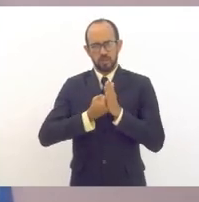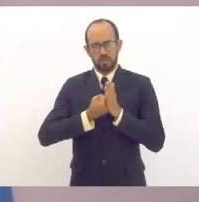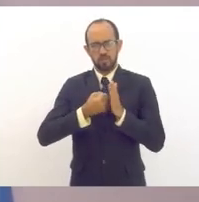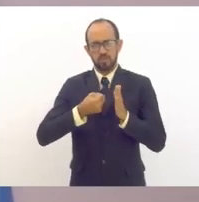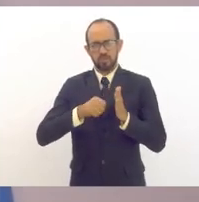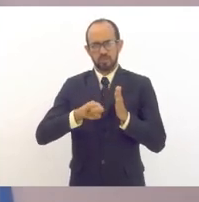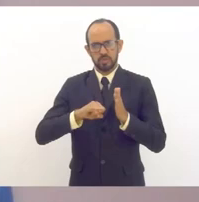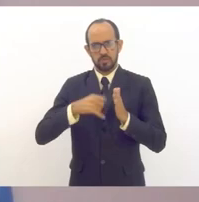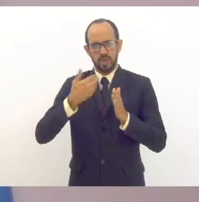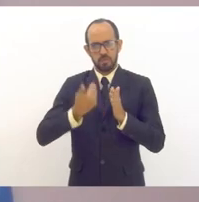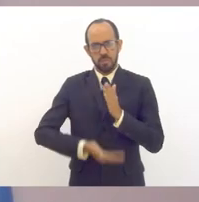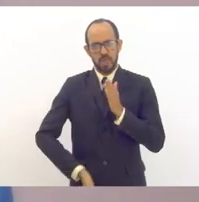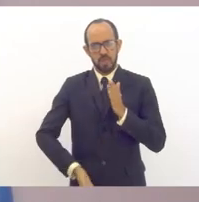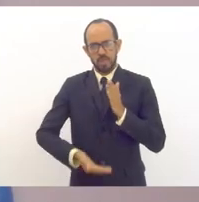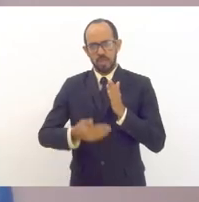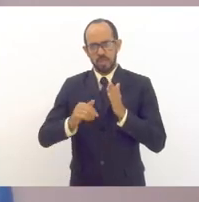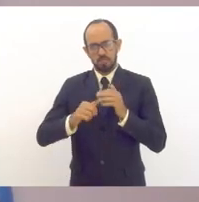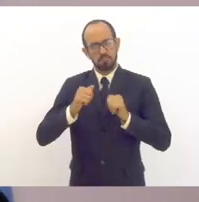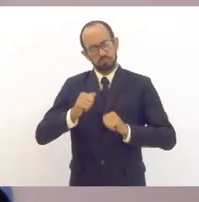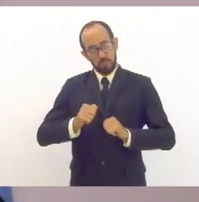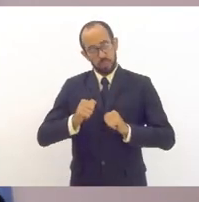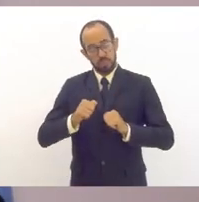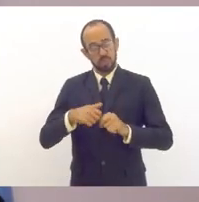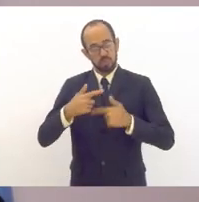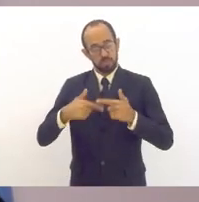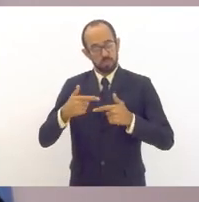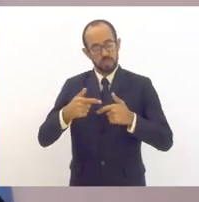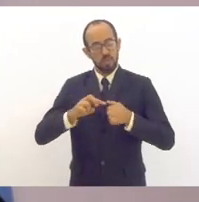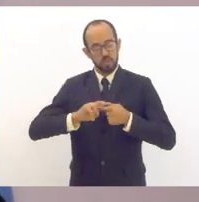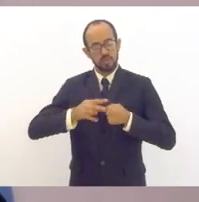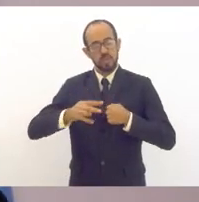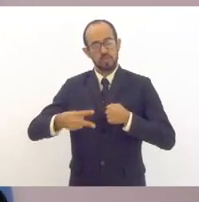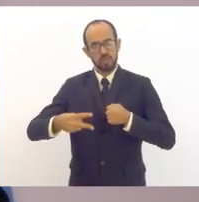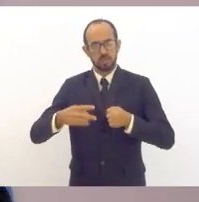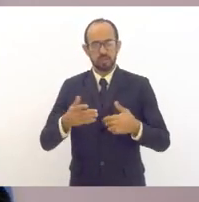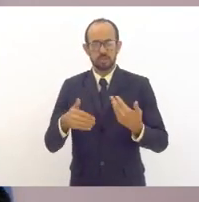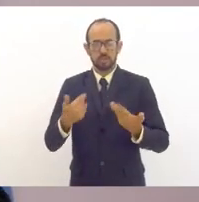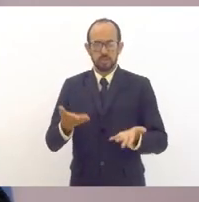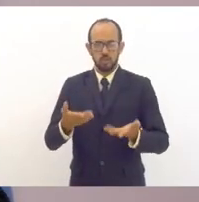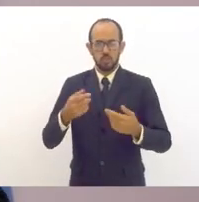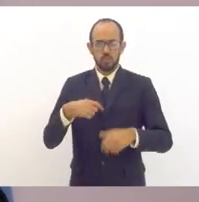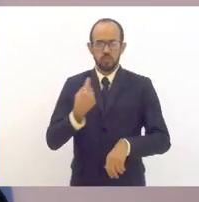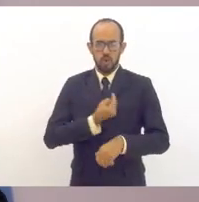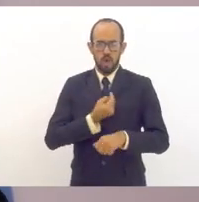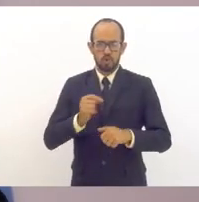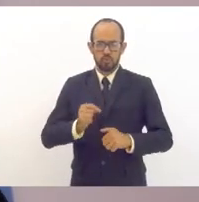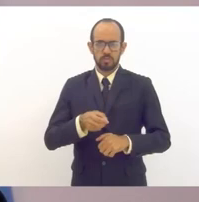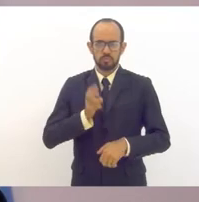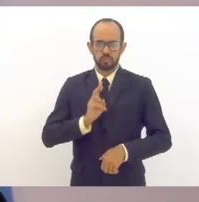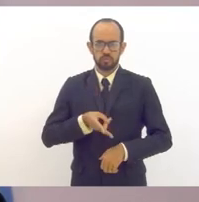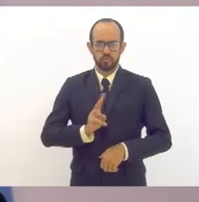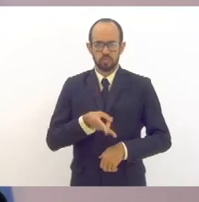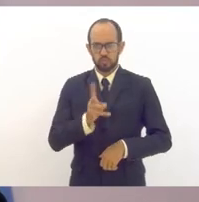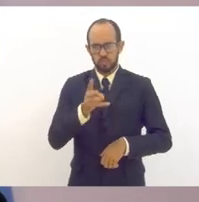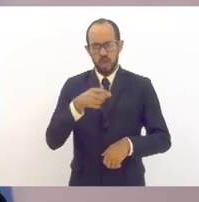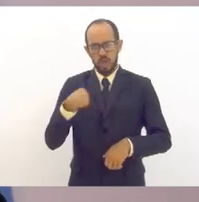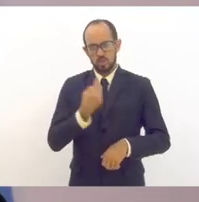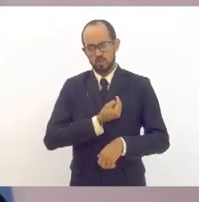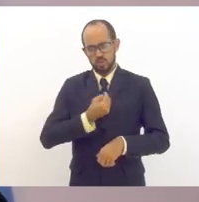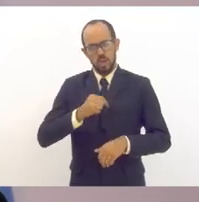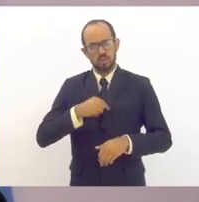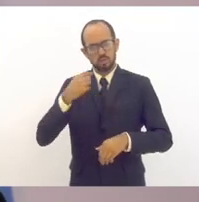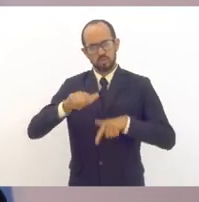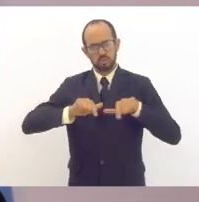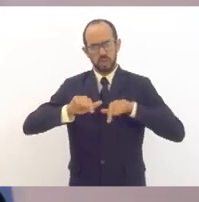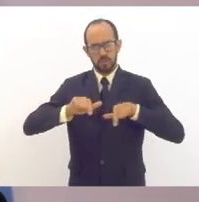e tem uma sensibilidade no futuro então nós vamos seguir a nossa a nossa caminhada Então vamos